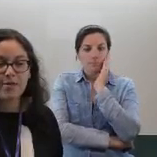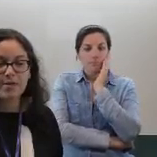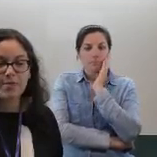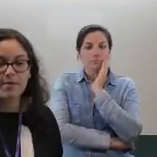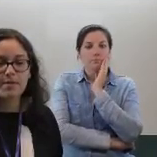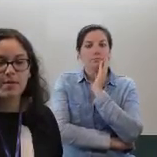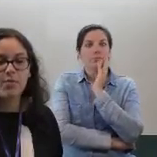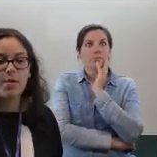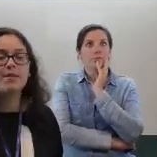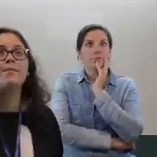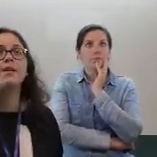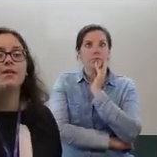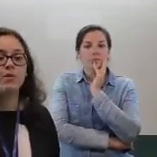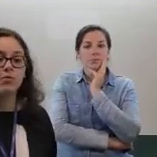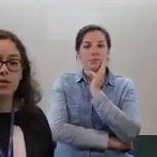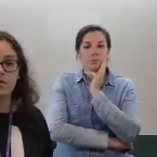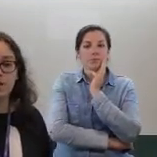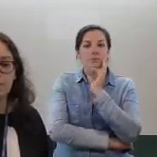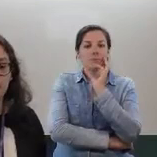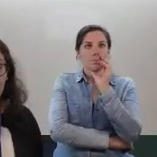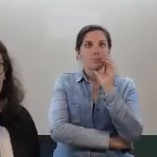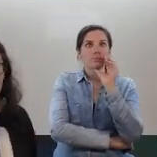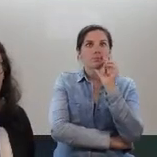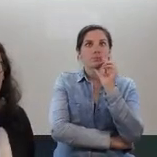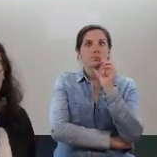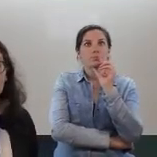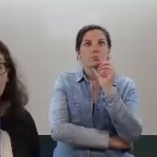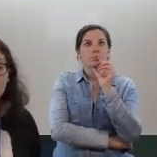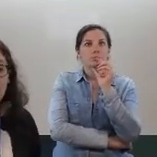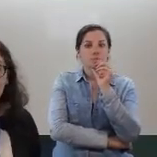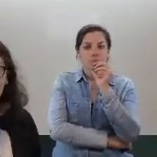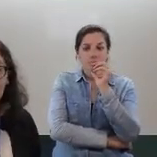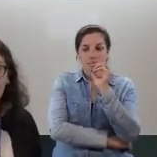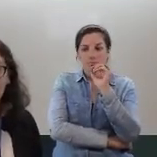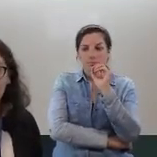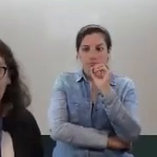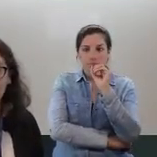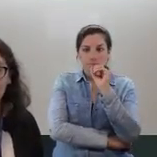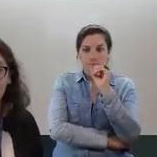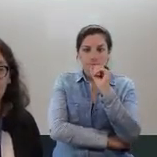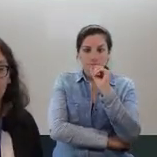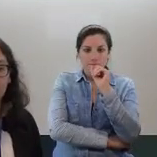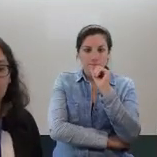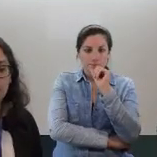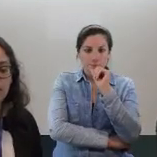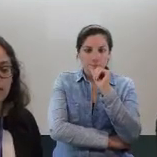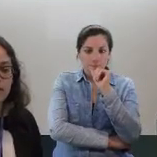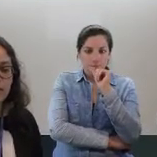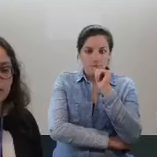Essa aqui é a nossa programação para a Semana Nacional do Livro e da Biblioteca. Então, tá bem legal ali a página,